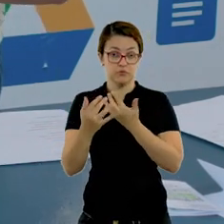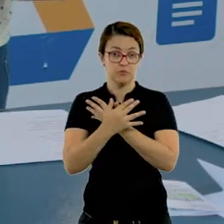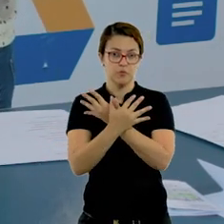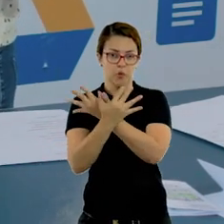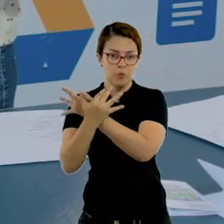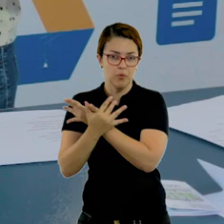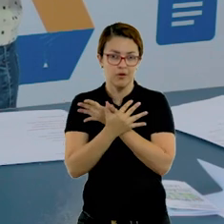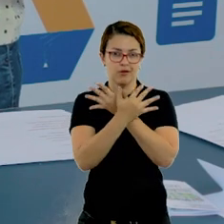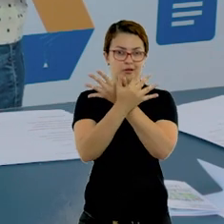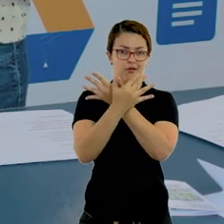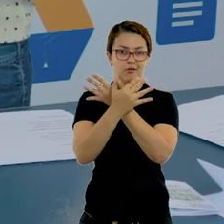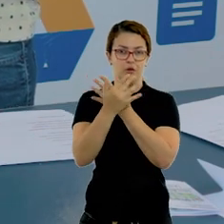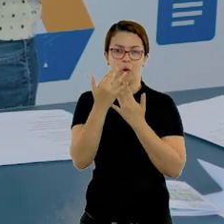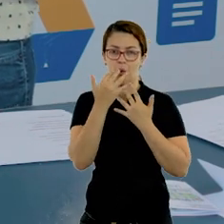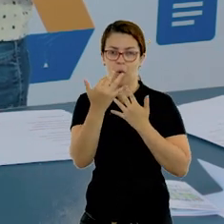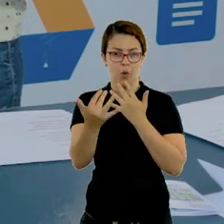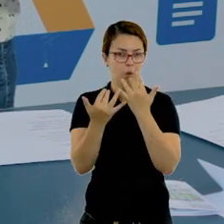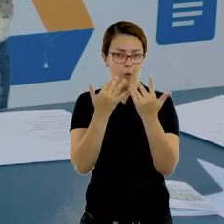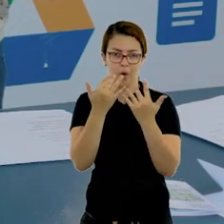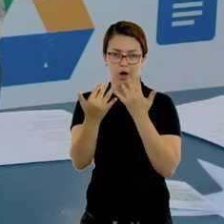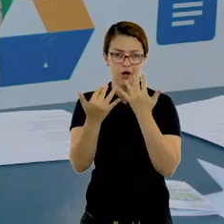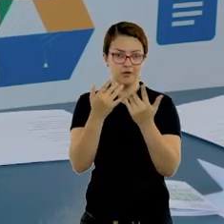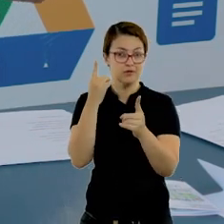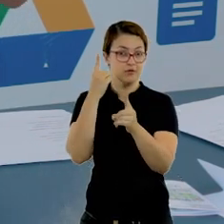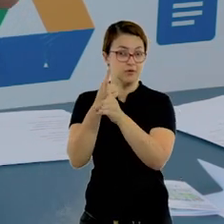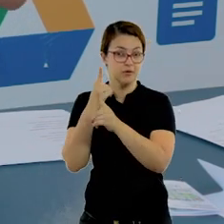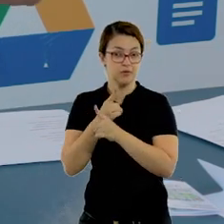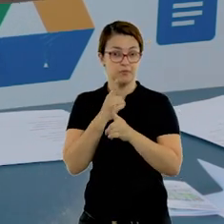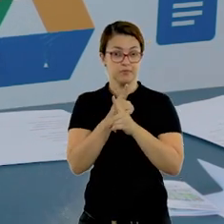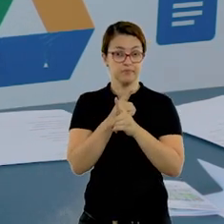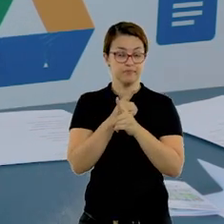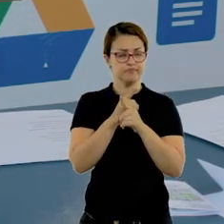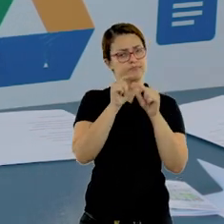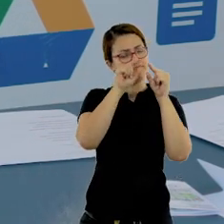de muitas cores? Quando a gente observa